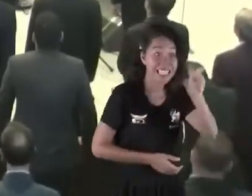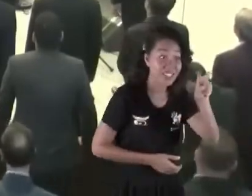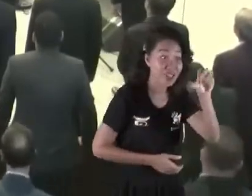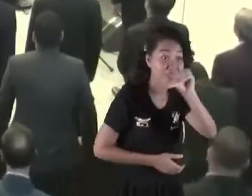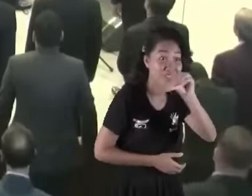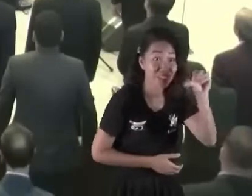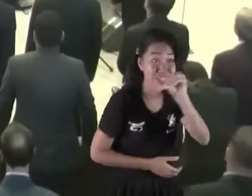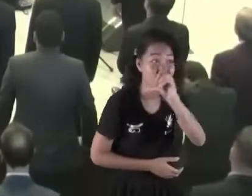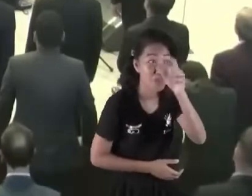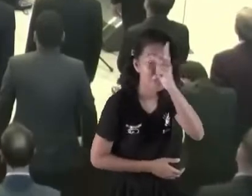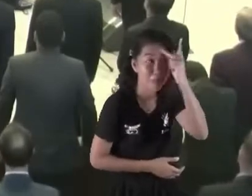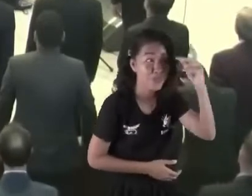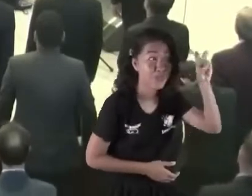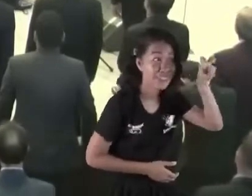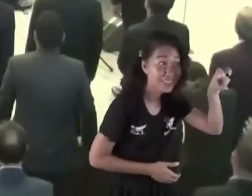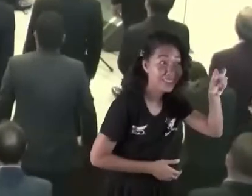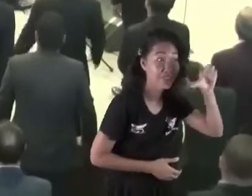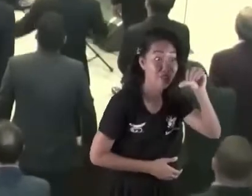599 vidas.